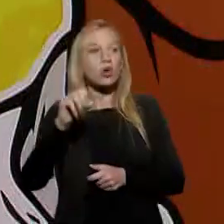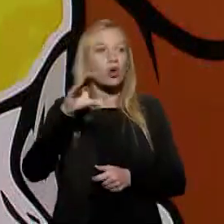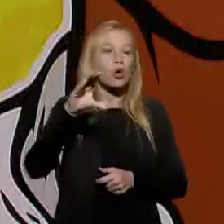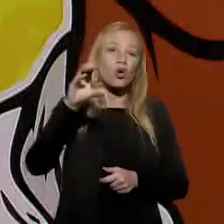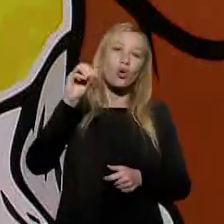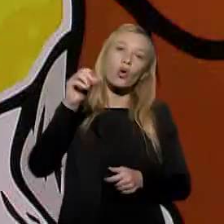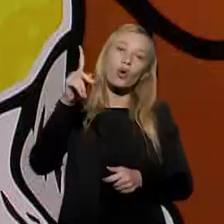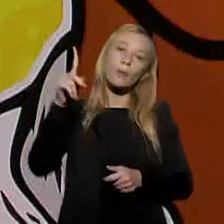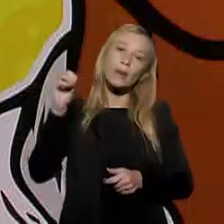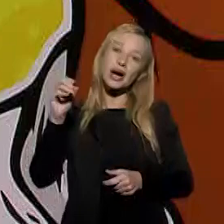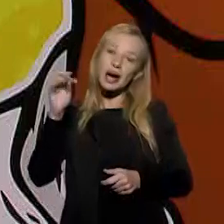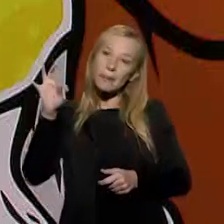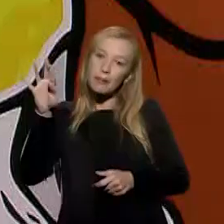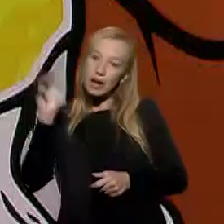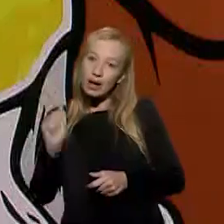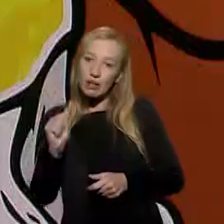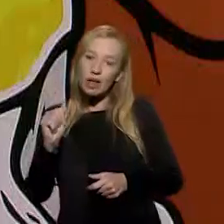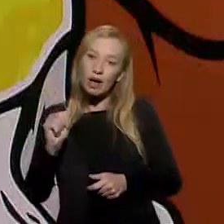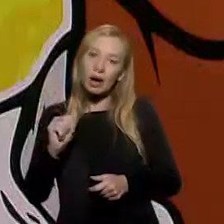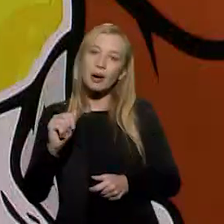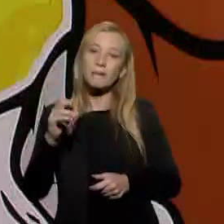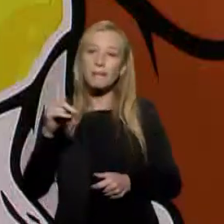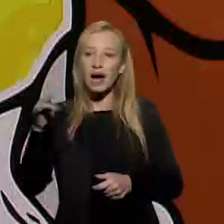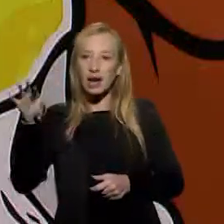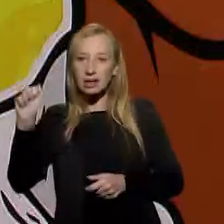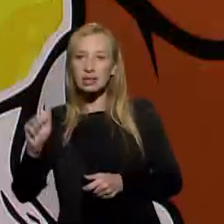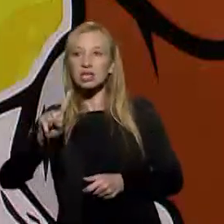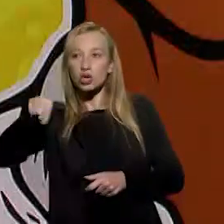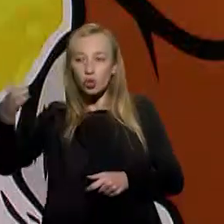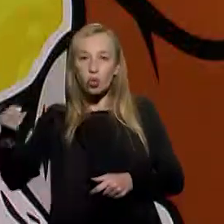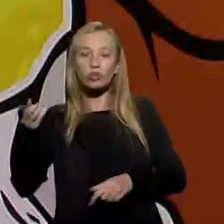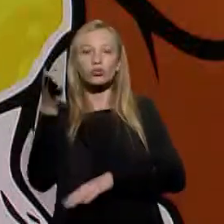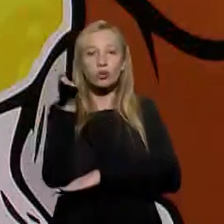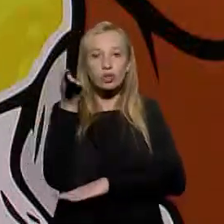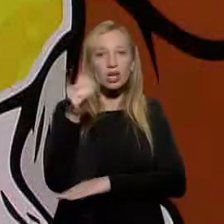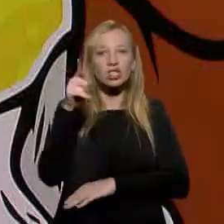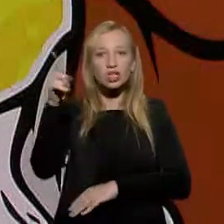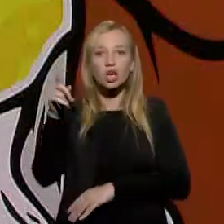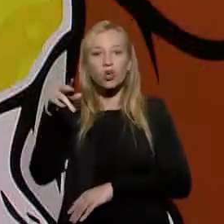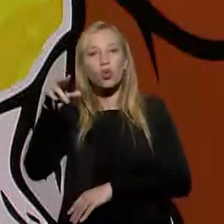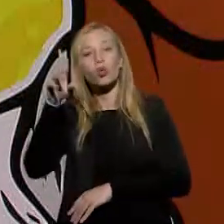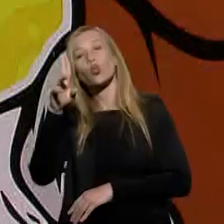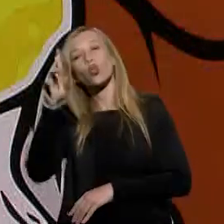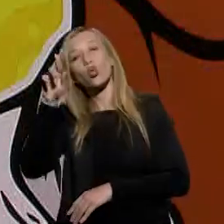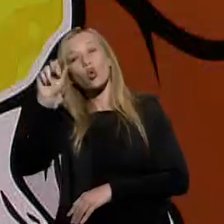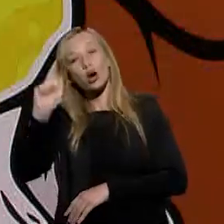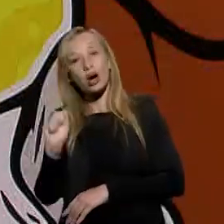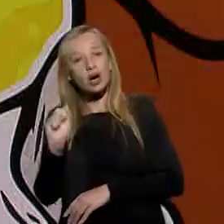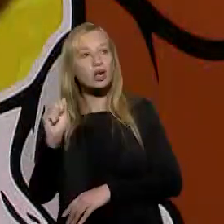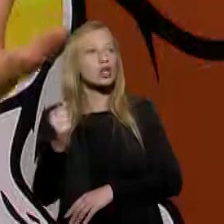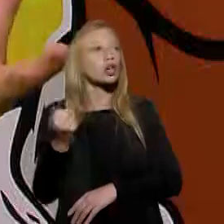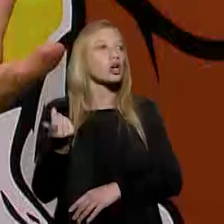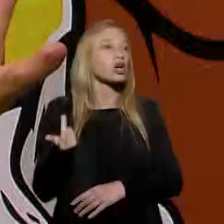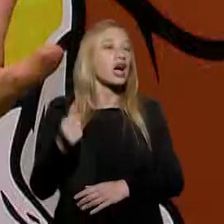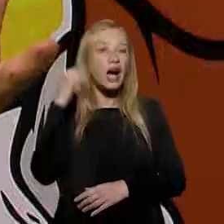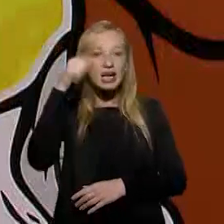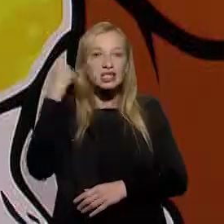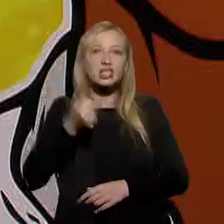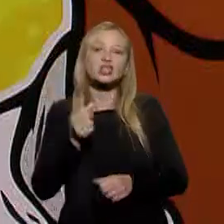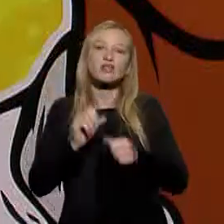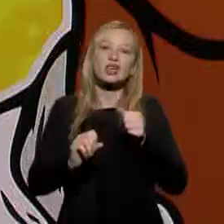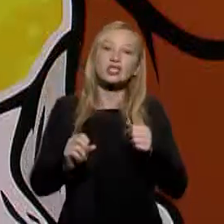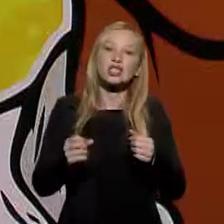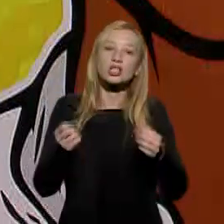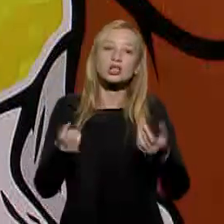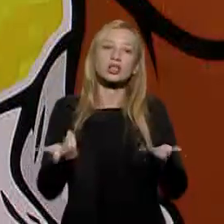copacabana palace outra tese outros hotéis da orla da urca e com um número muito grande de artistas que